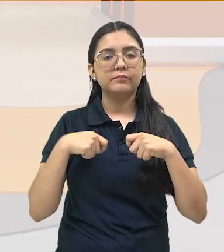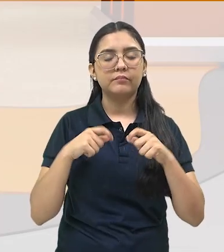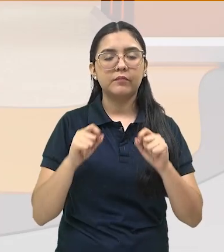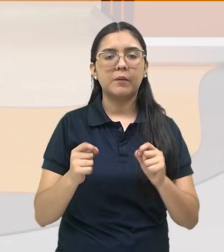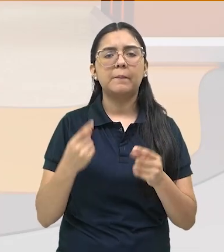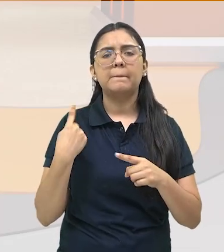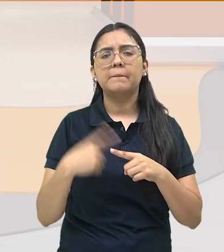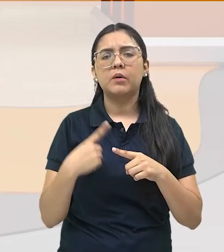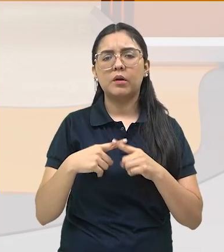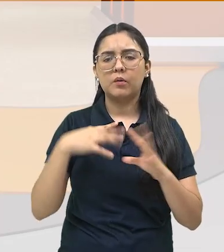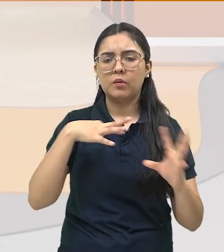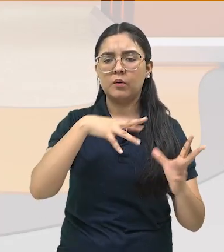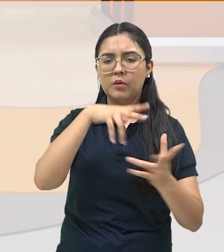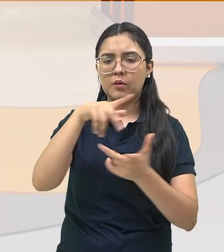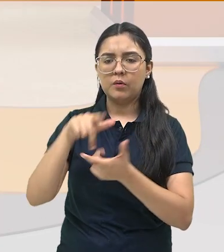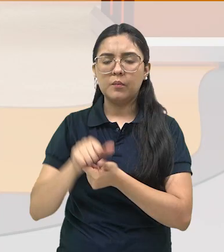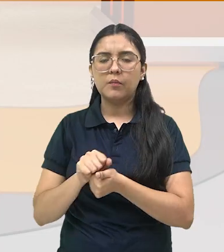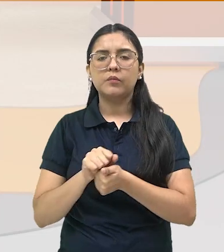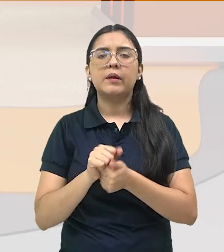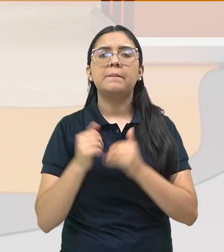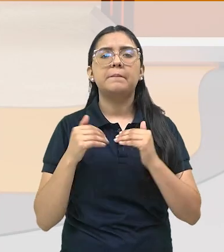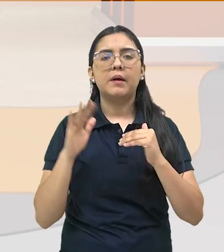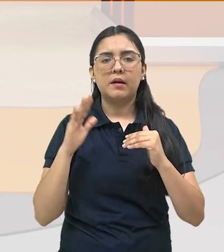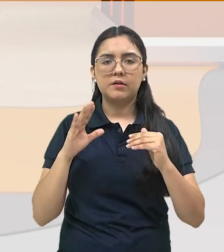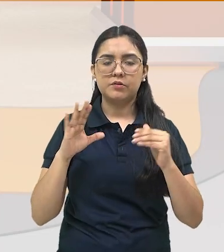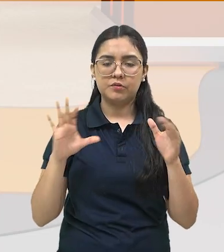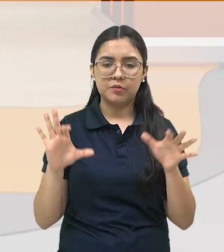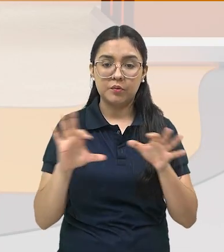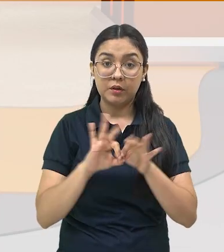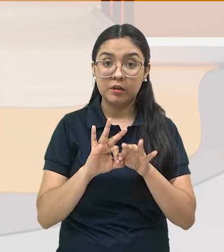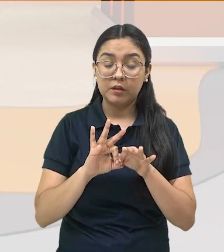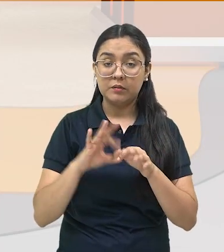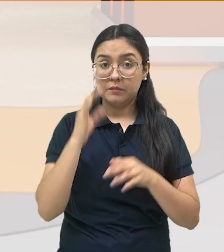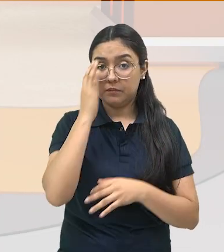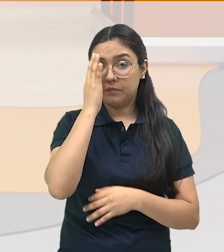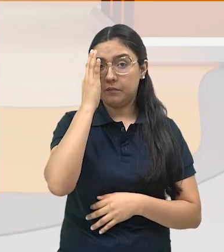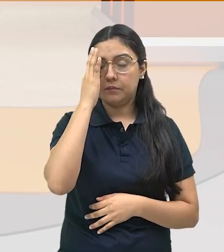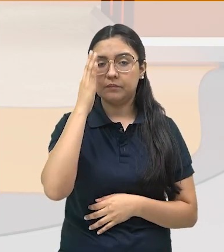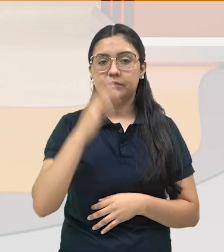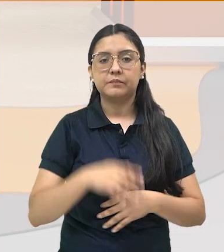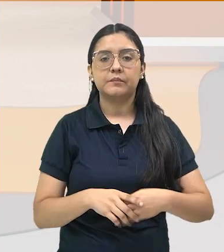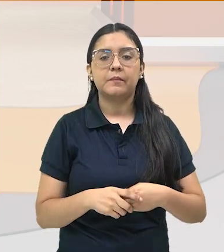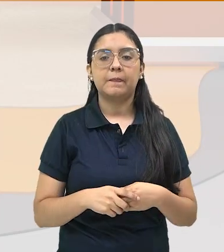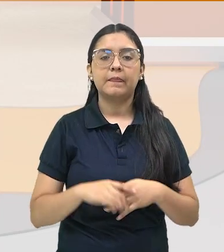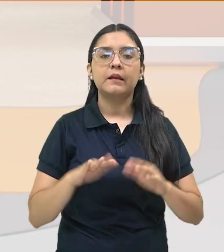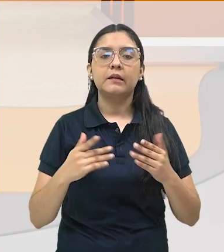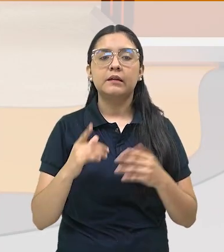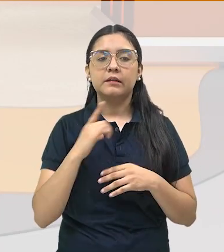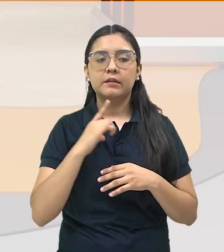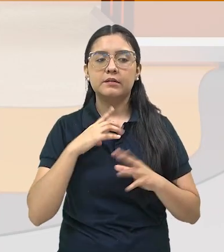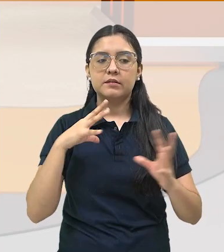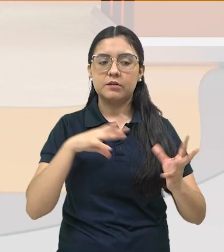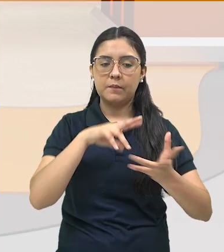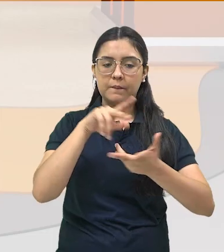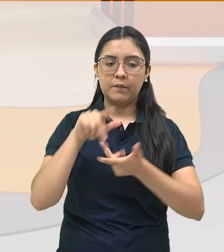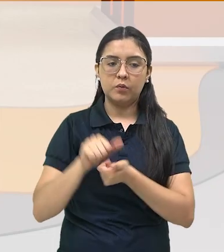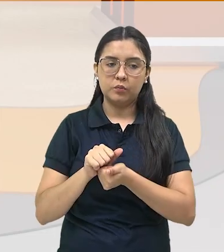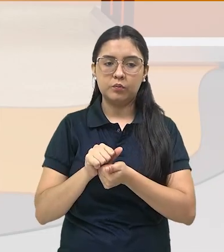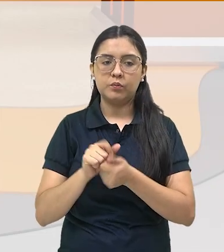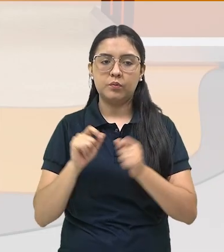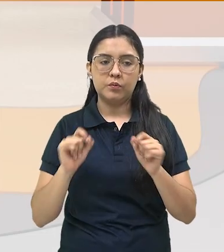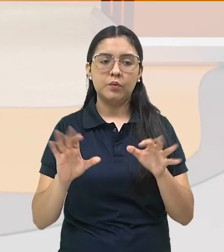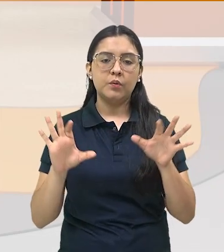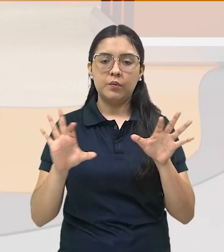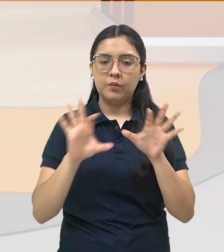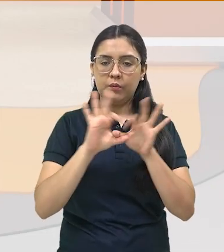mundo hoje mais conectado, né, mais interligado. A gente tem, a partir desse mundo globalizado, a ideia